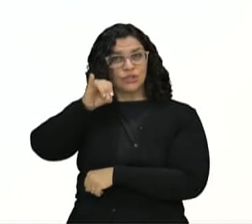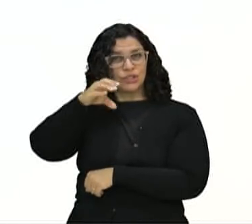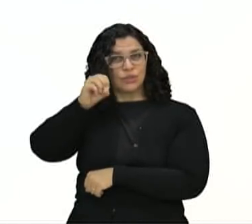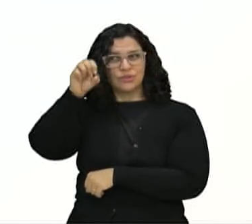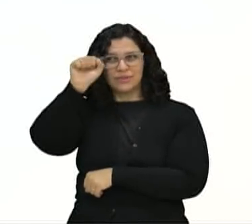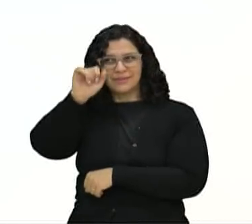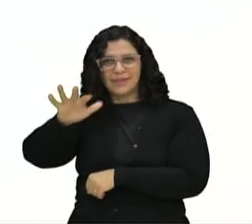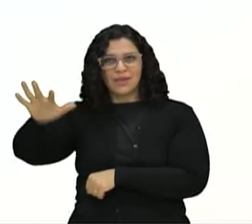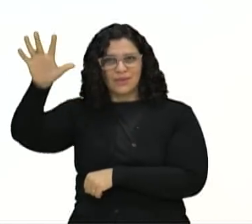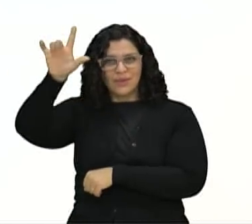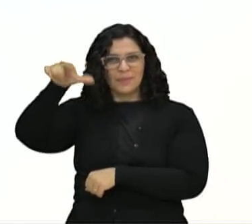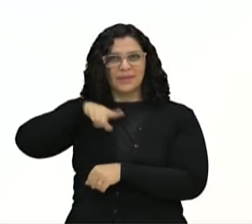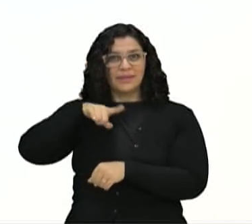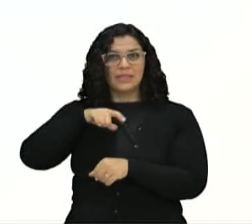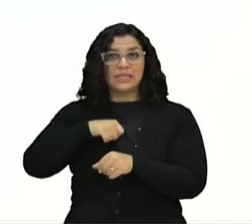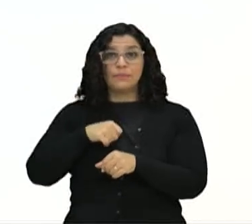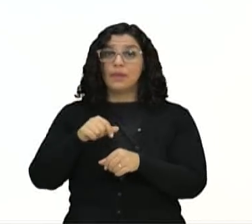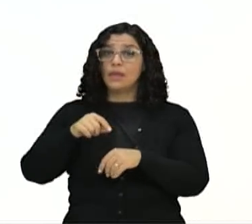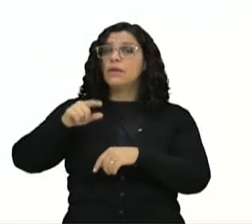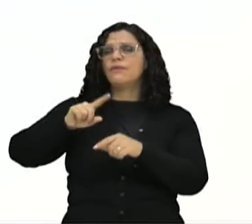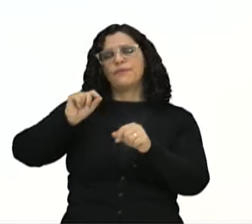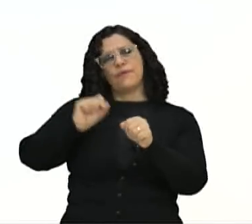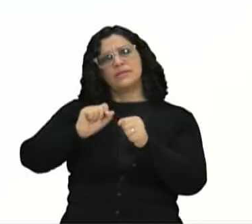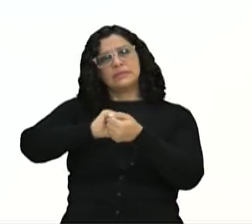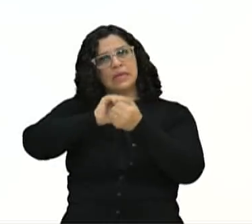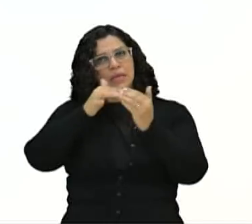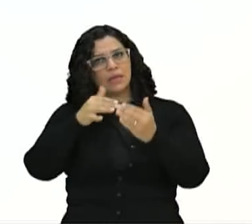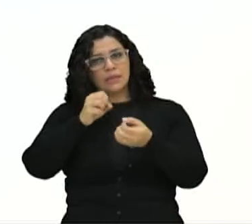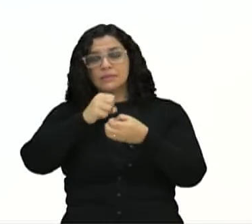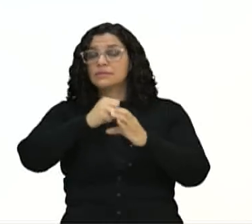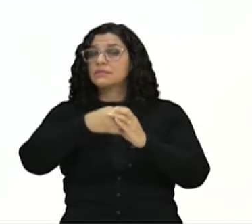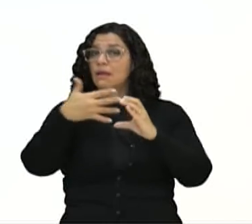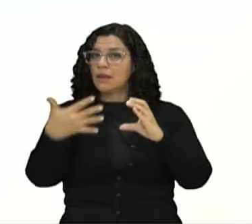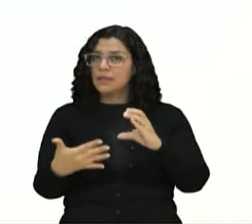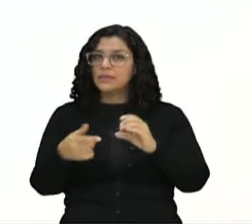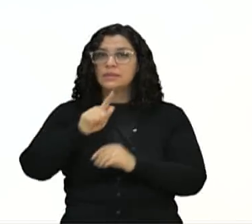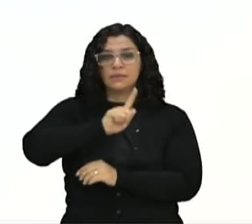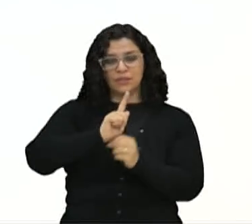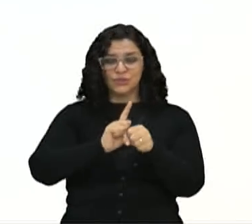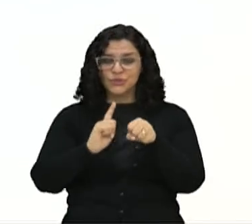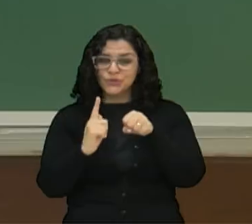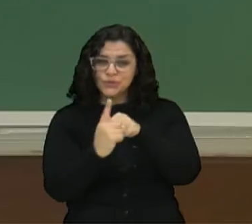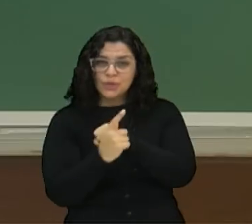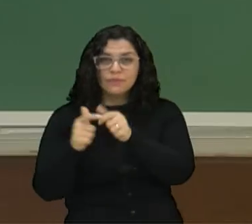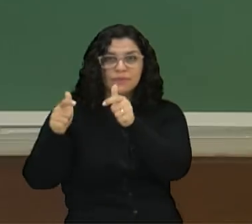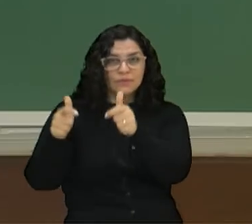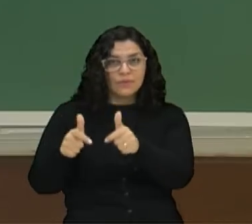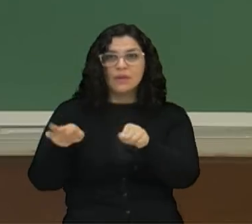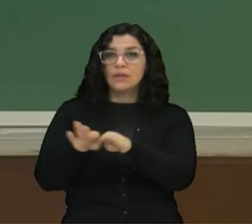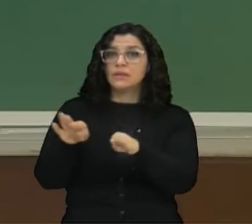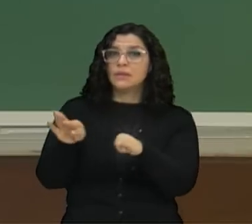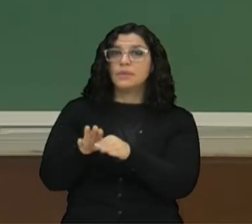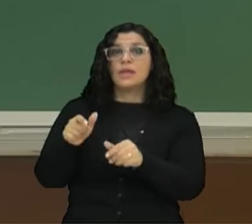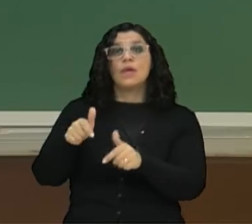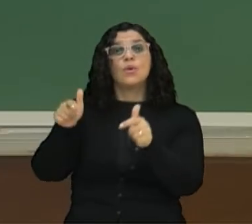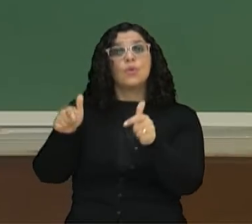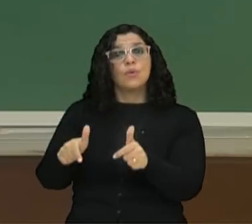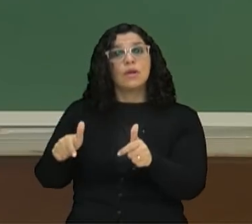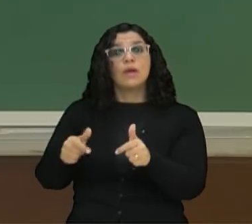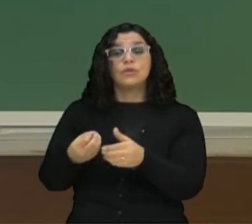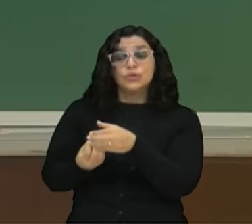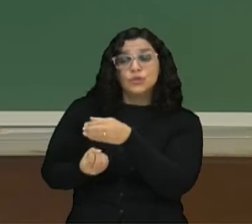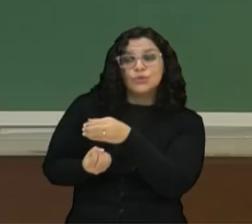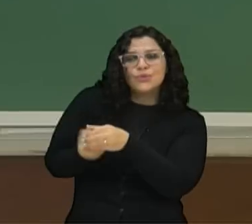modalidade é mais difundida. Então, pelas características da geografia do local, por ser a região